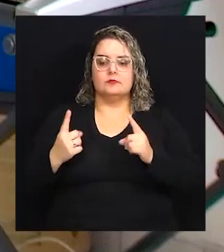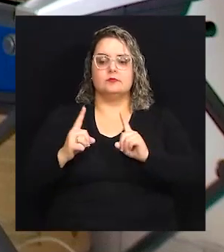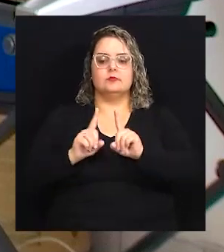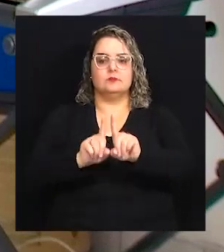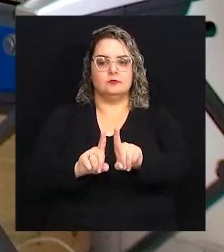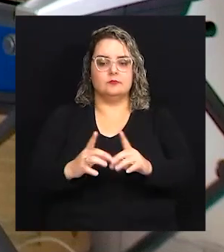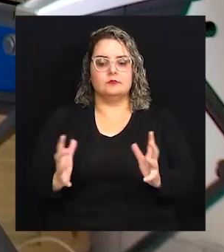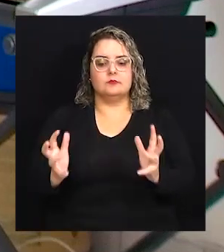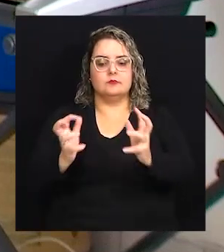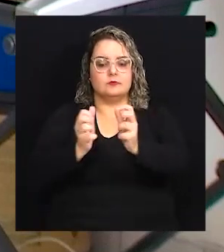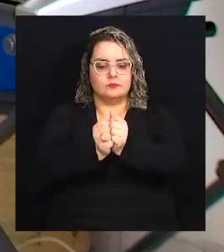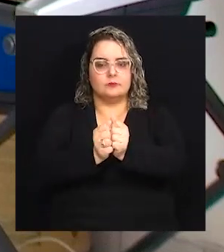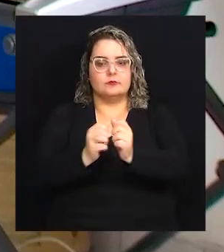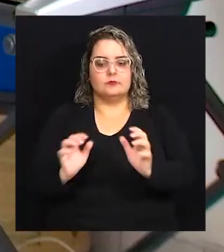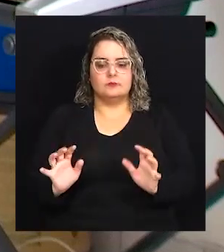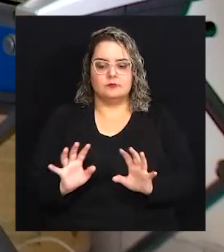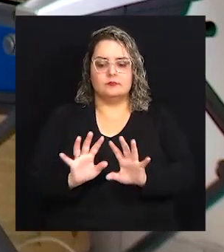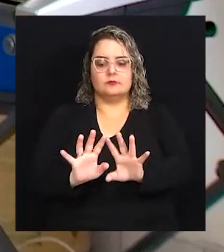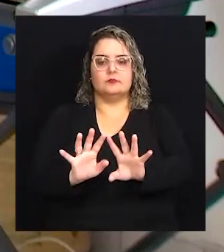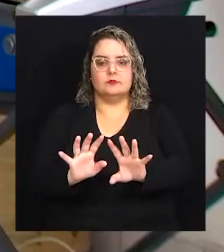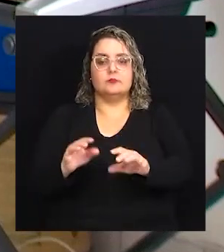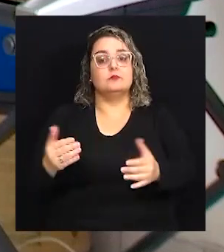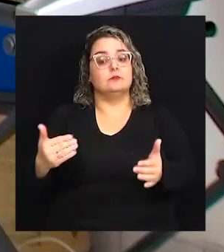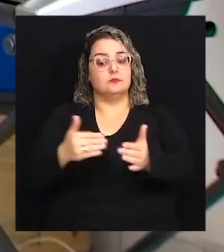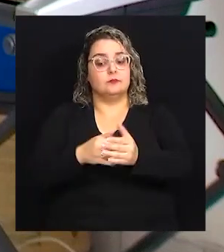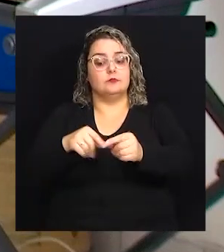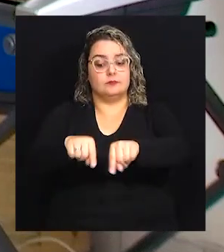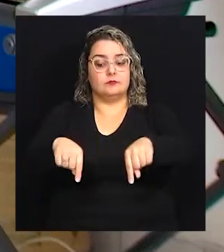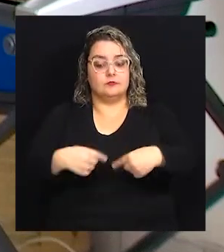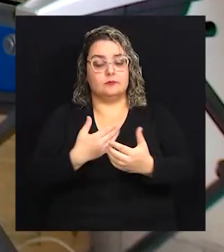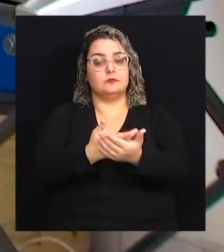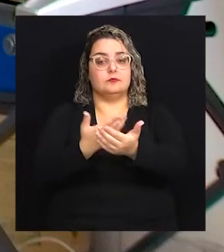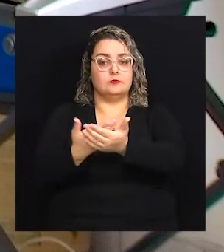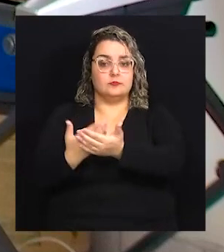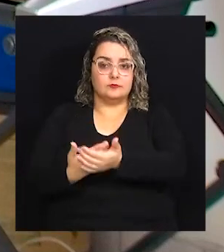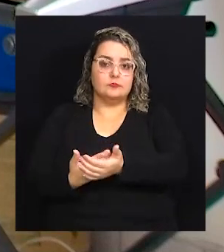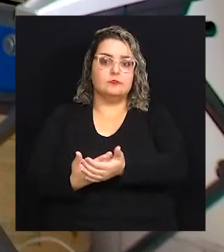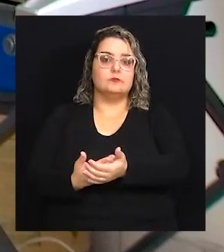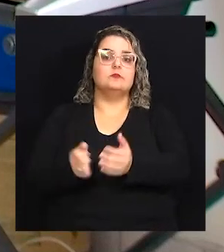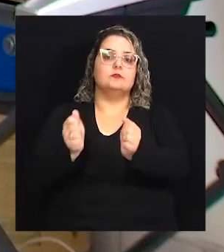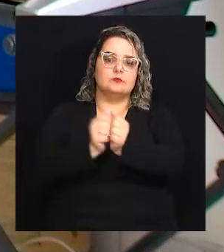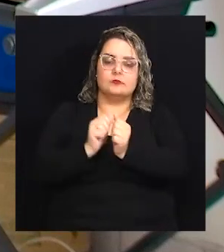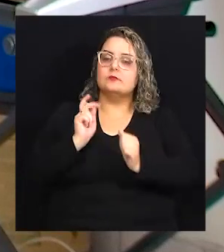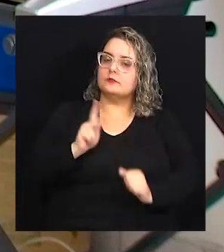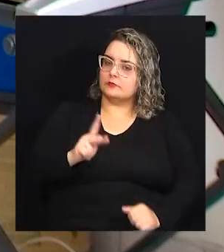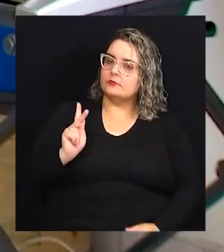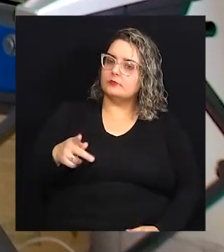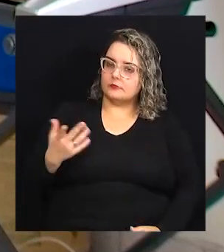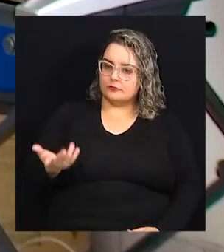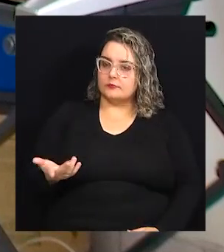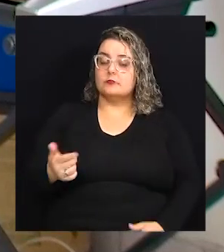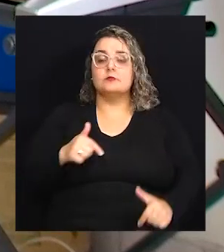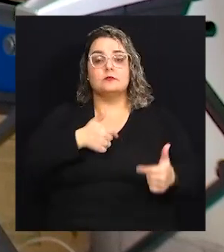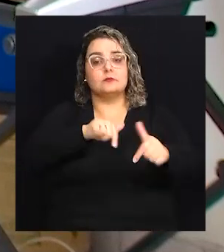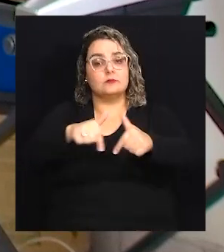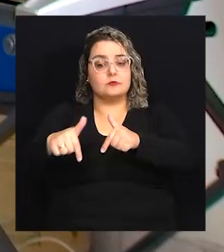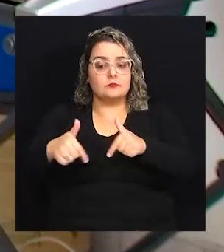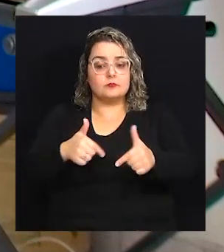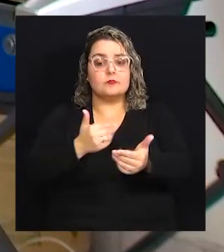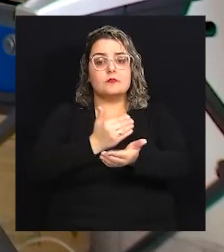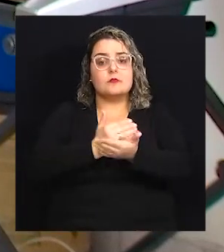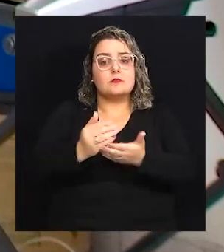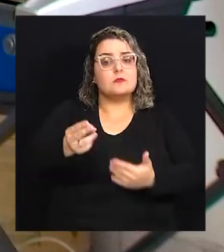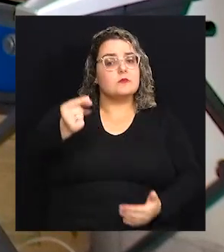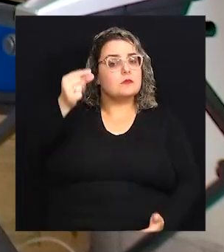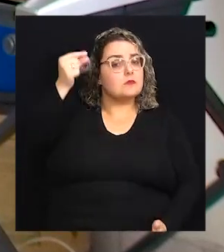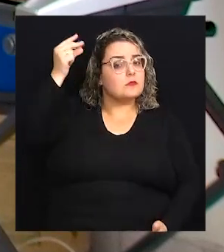se alinham para chegar até na sala de aula, até na sala de atividades, com os educadores. Então é um